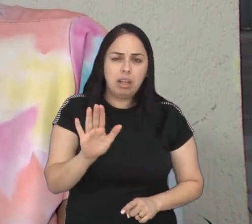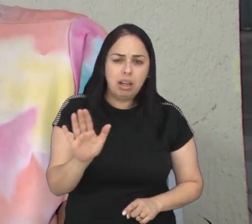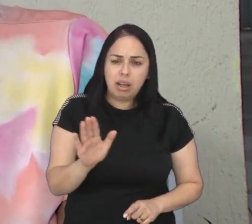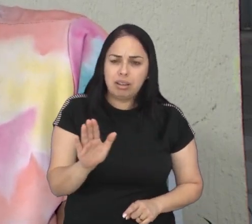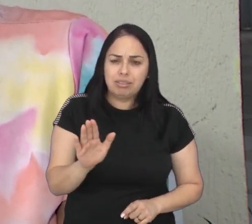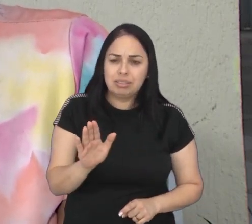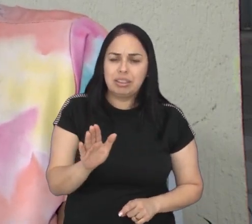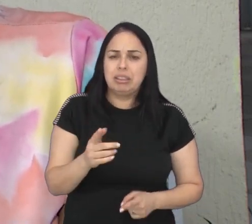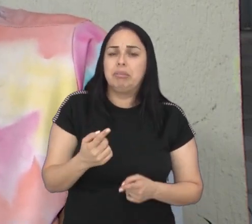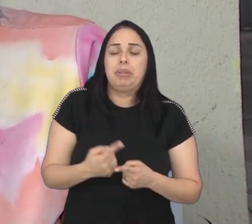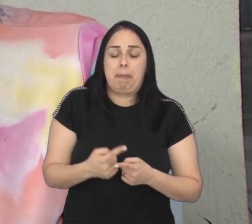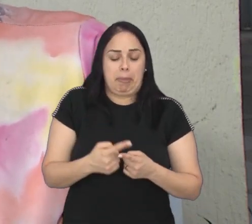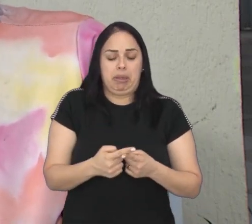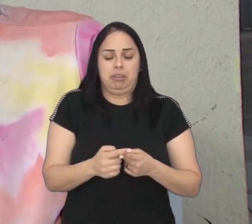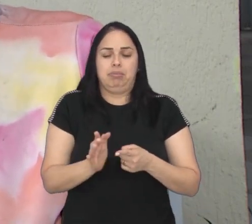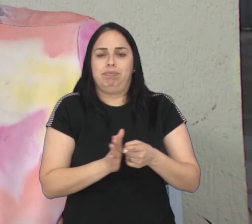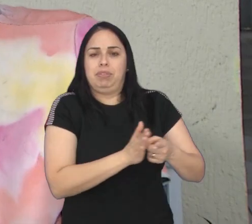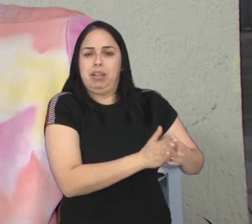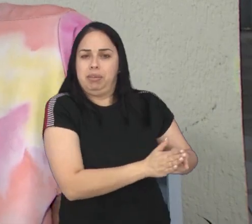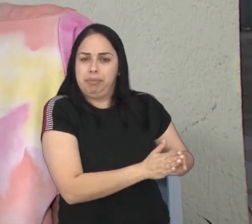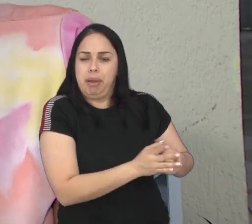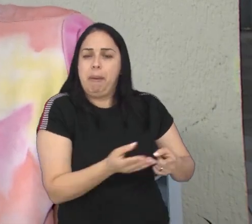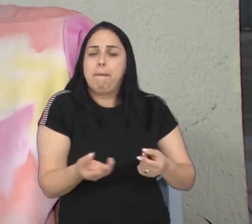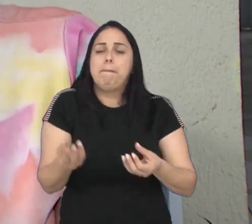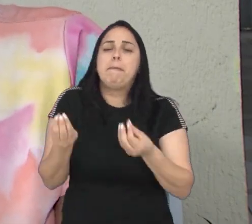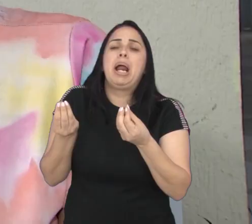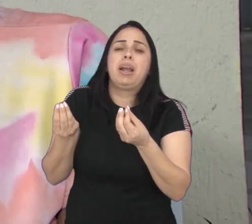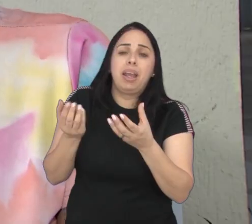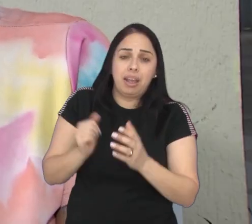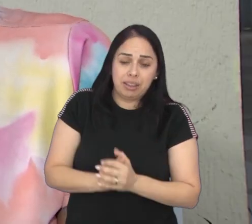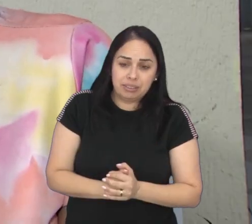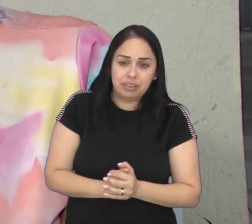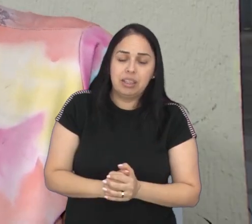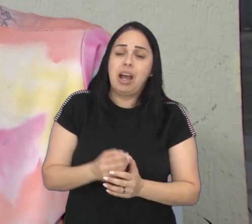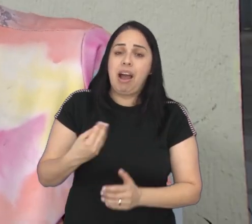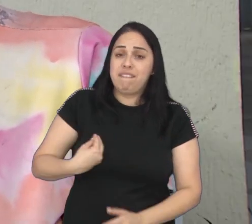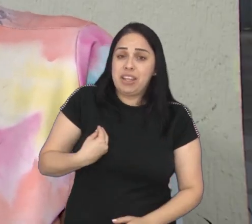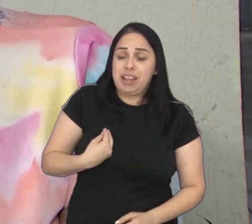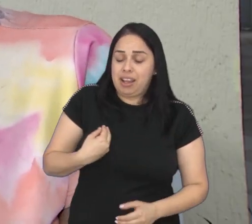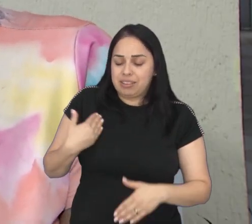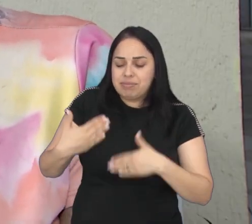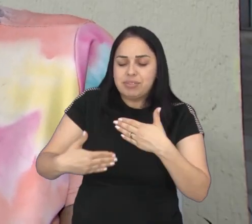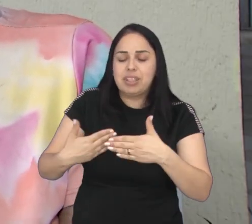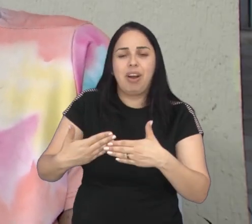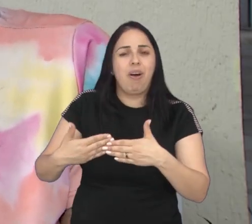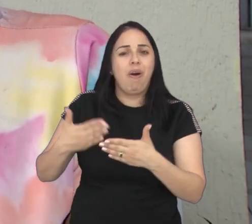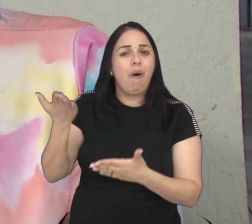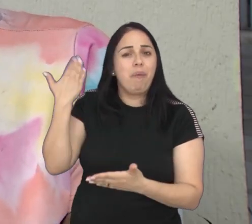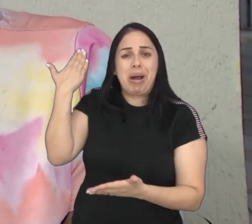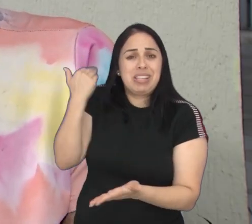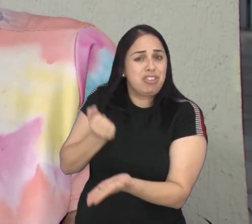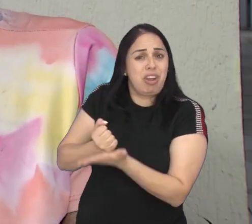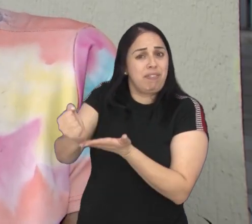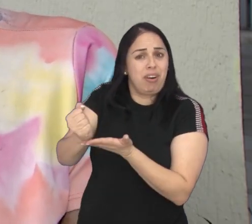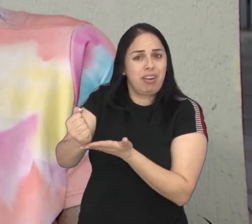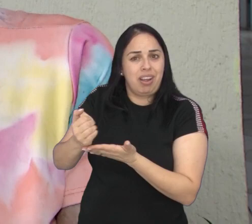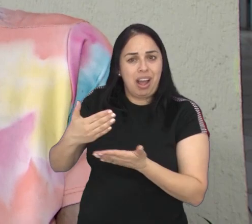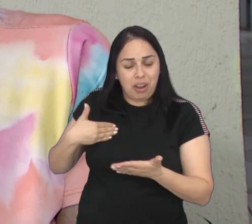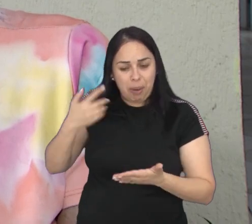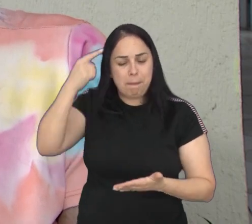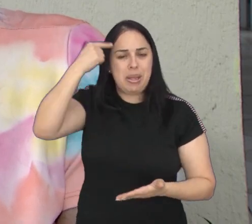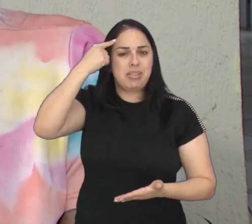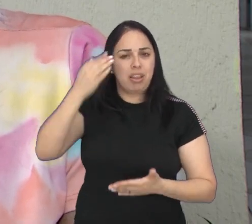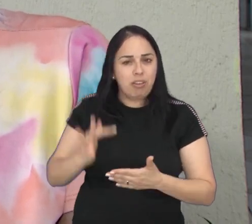porque, sabe? Não existe porquê, existe pra quê. A vida é pra gente viver, pra gente ser feliz. Ontem já foi, amanhã a gente